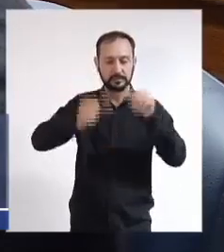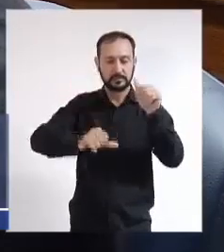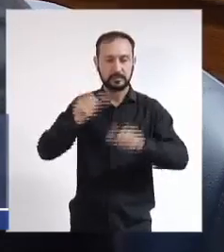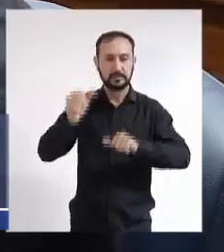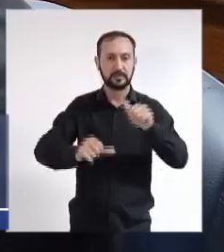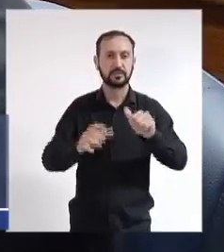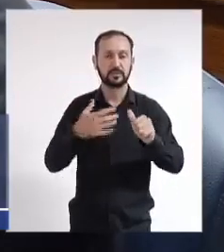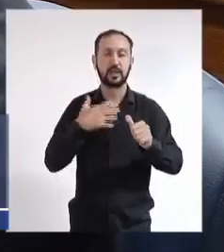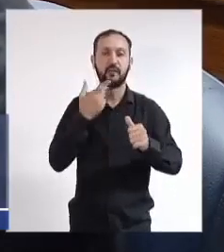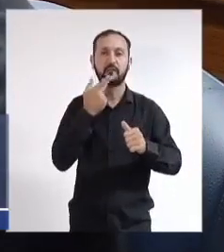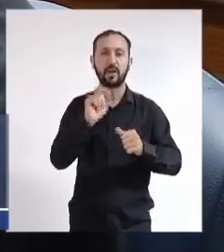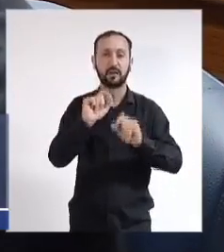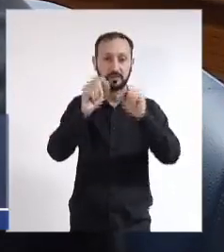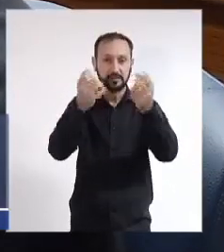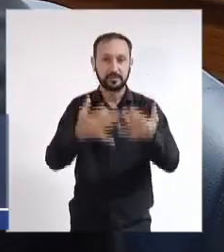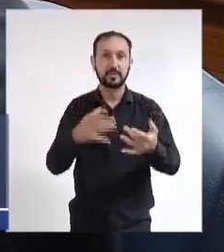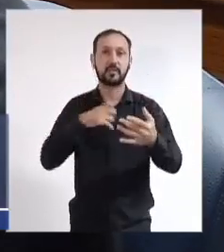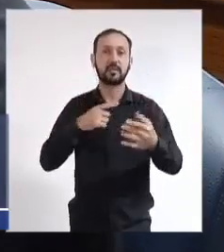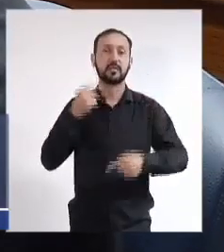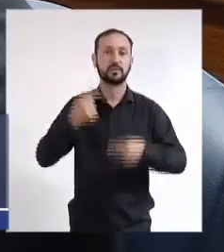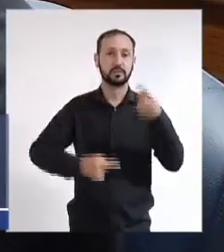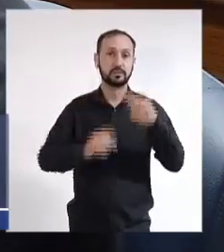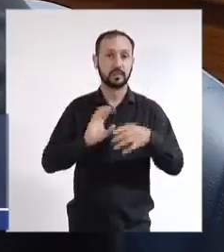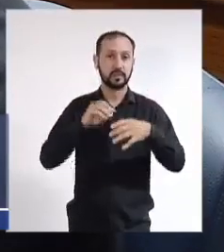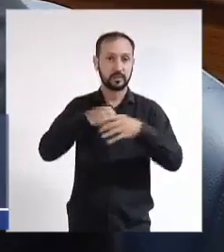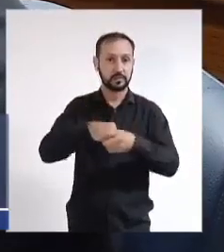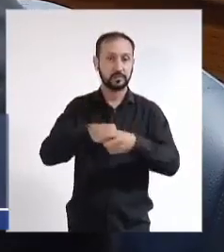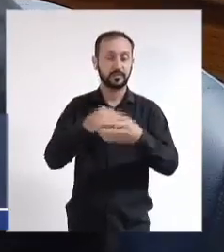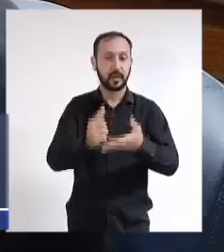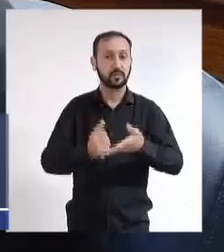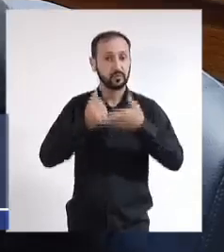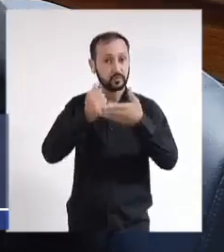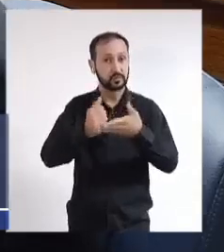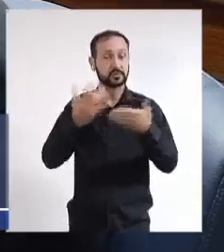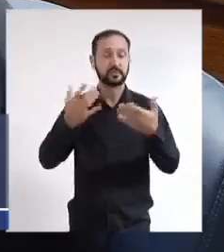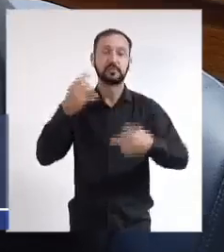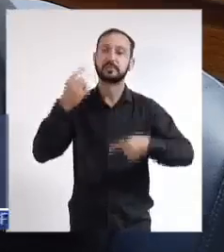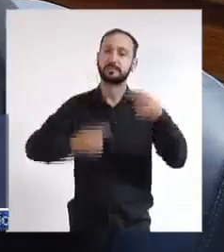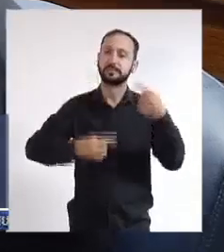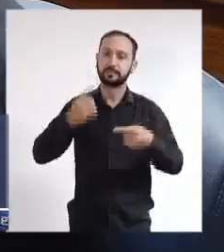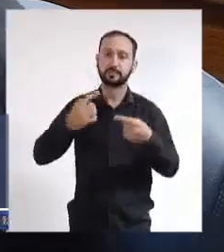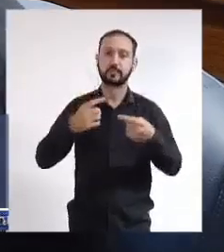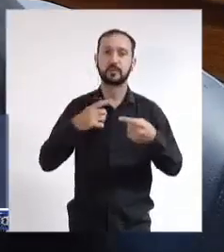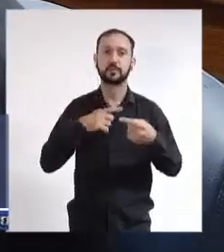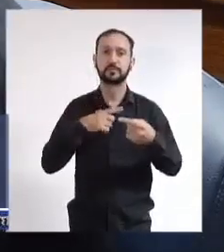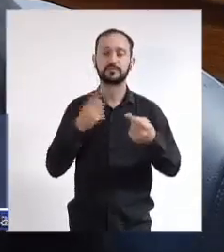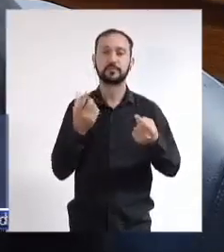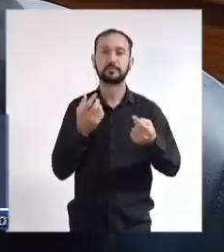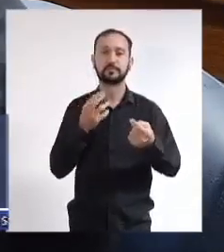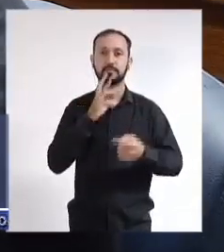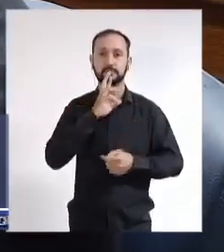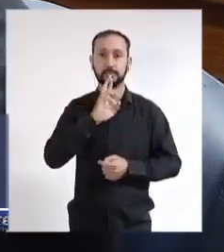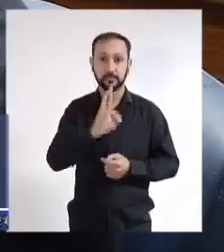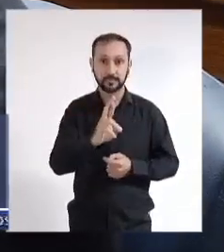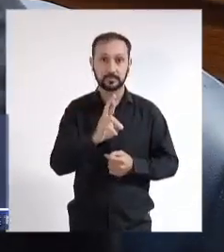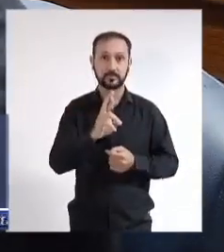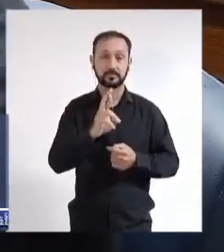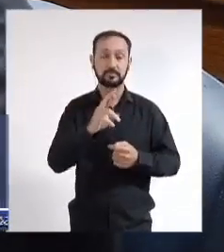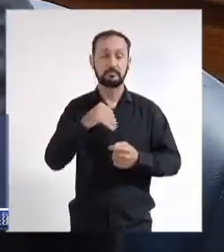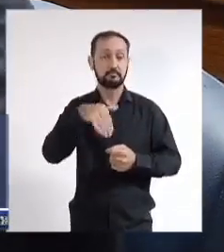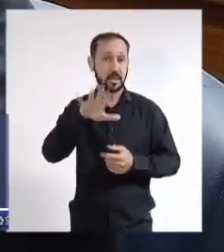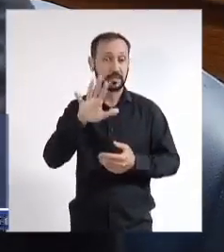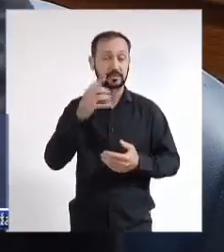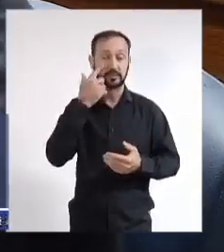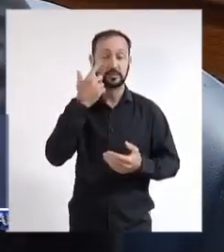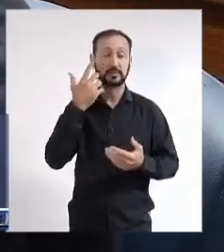leonardo isso aí a gente tem essa discussão aqui dentro para engrandecer e esse debate e ter um resultado o encaminhamento maior